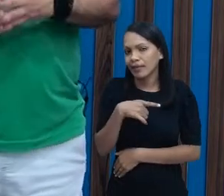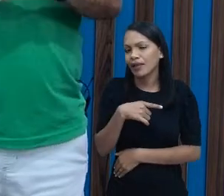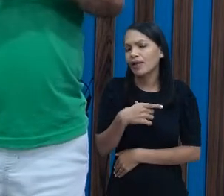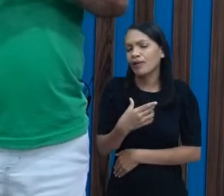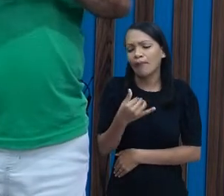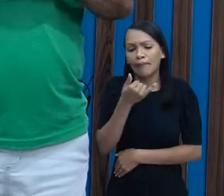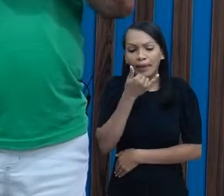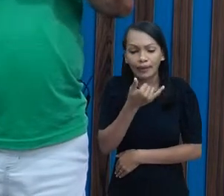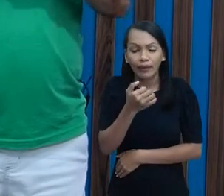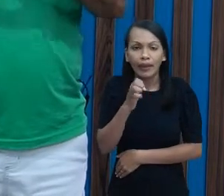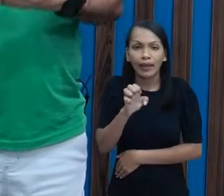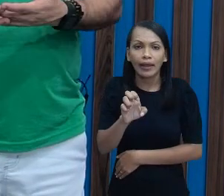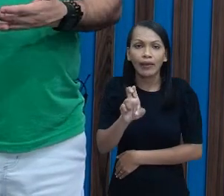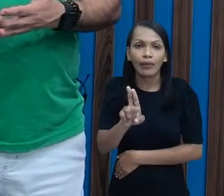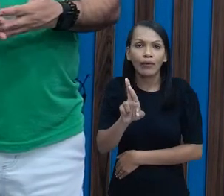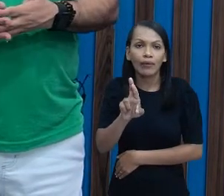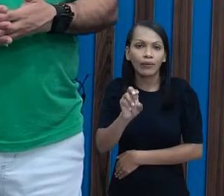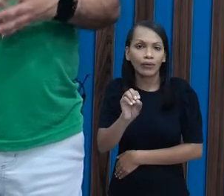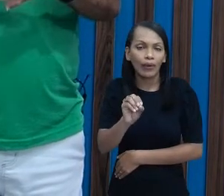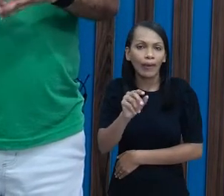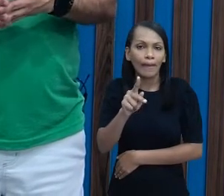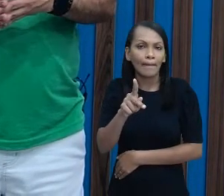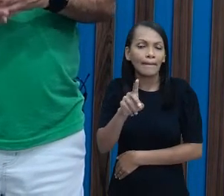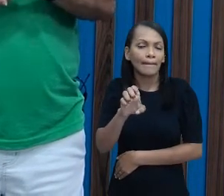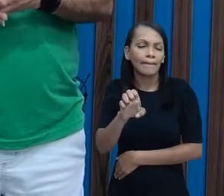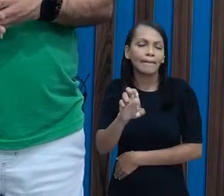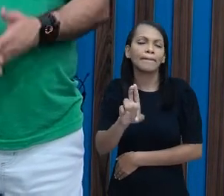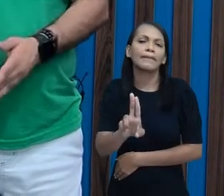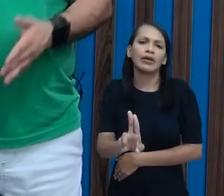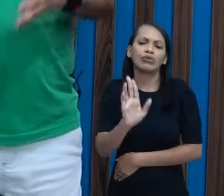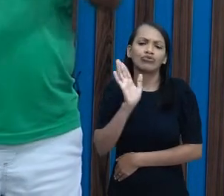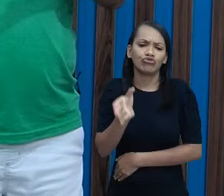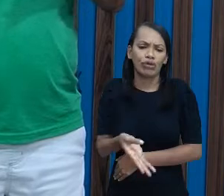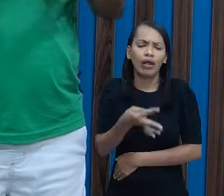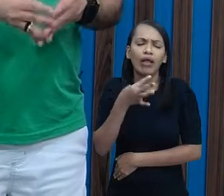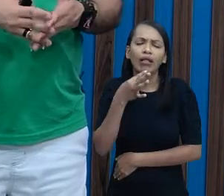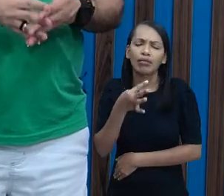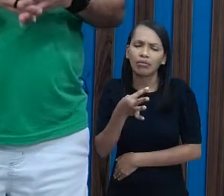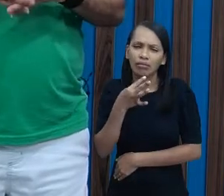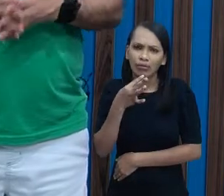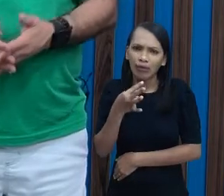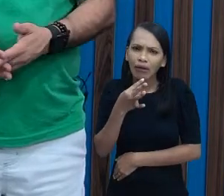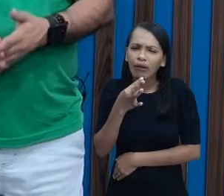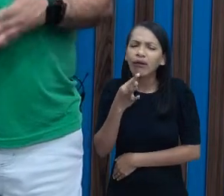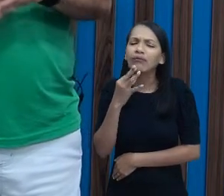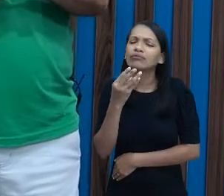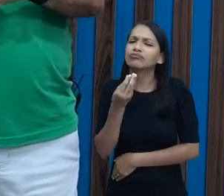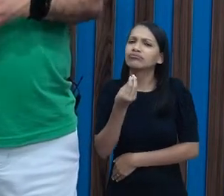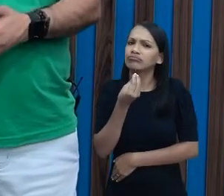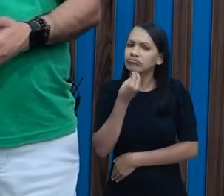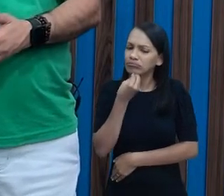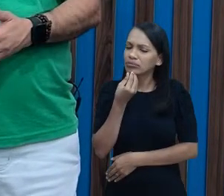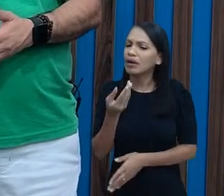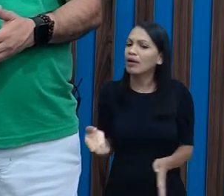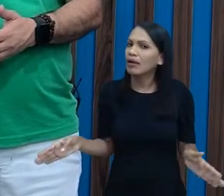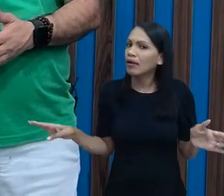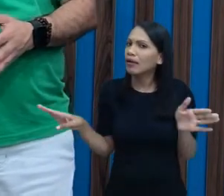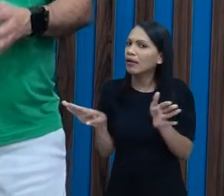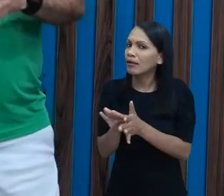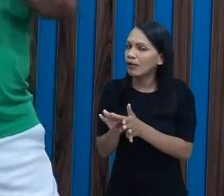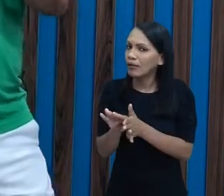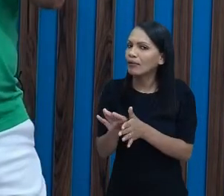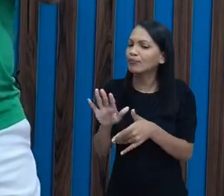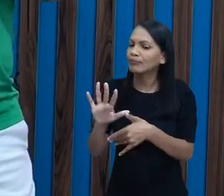perdão, eles já tinham conhecimento, não somente conhecimento, mas já haviam chegado ao continente